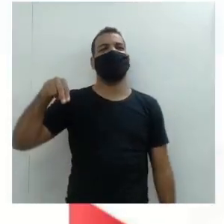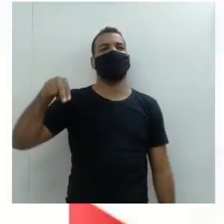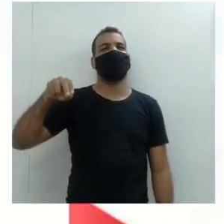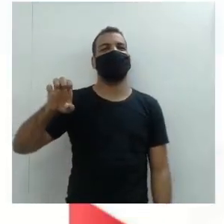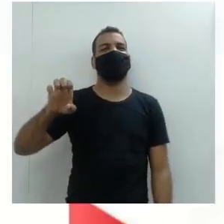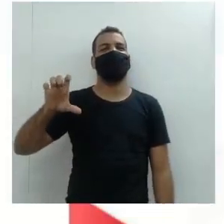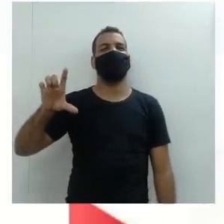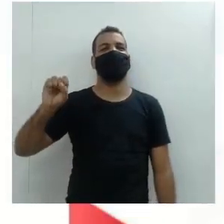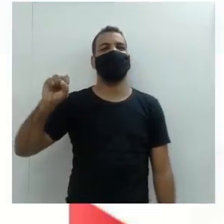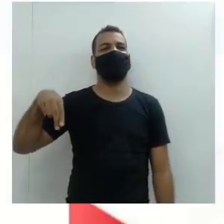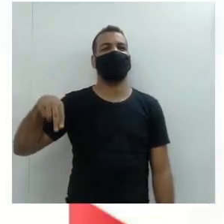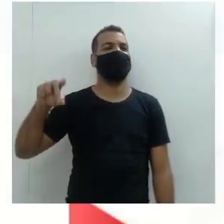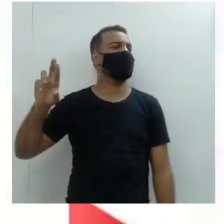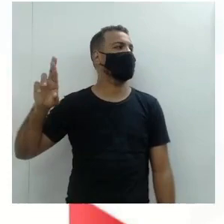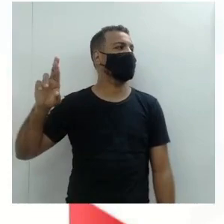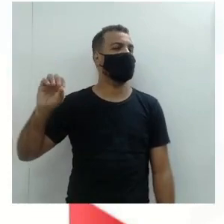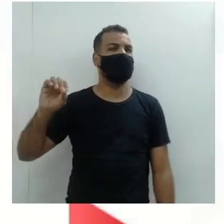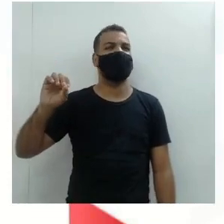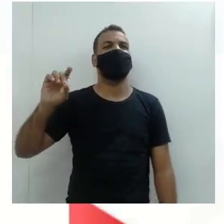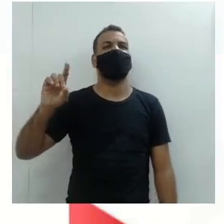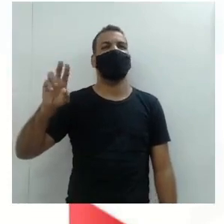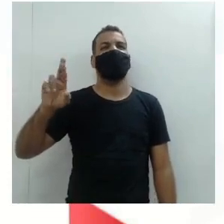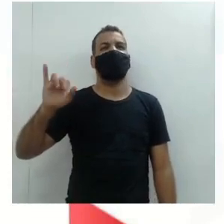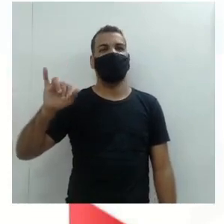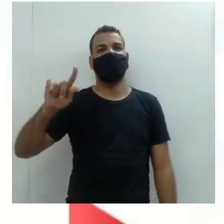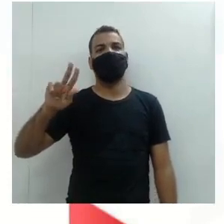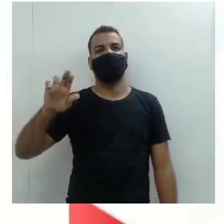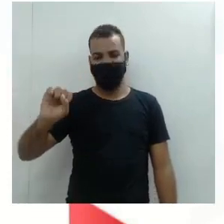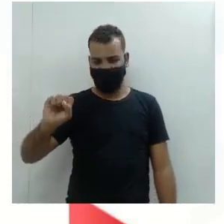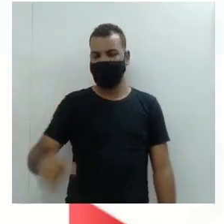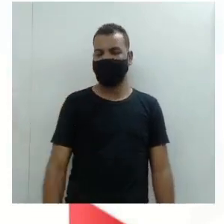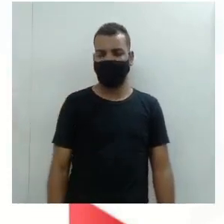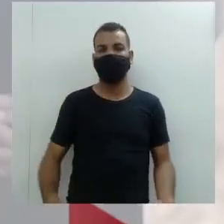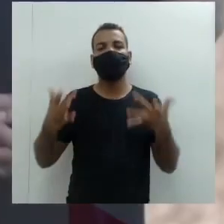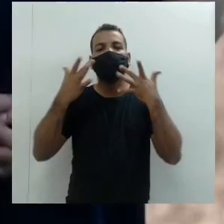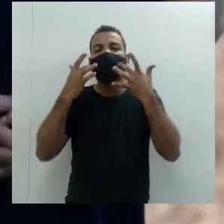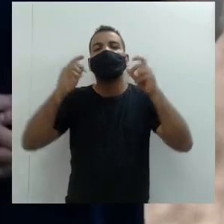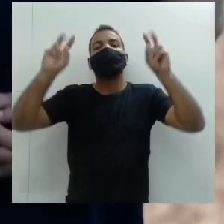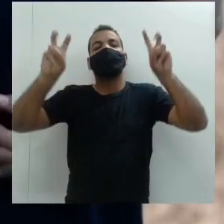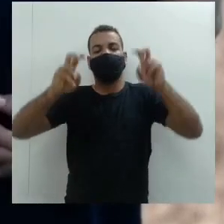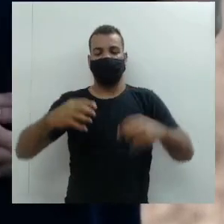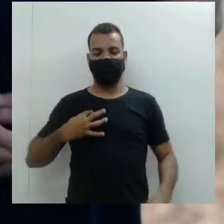né? O autor de Vestido de Noiva, a peça que nós falamos.